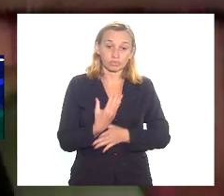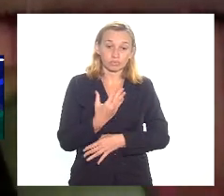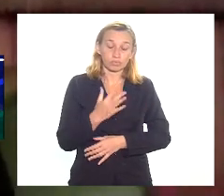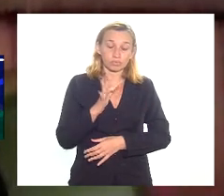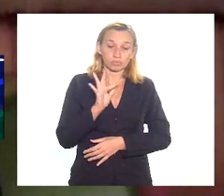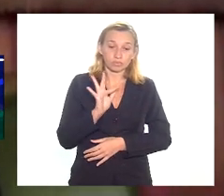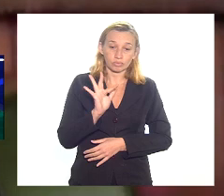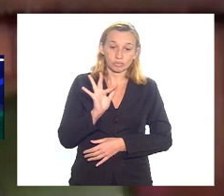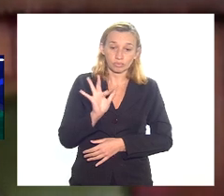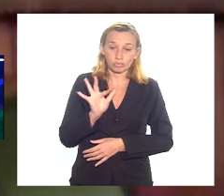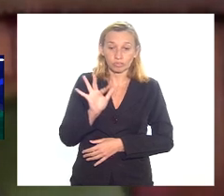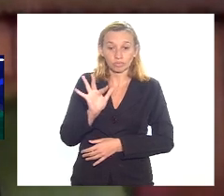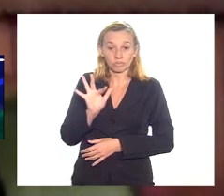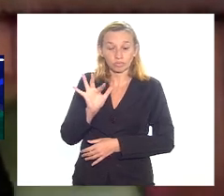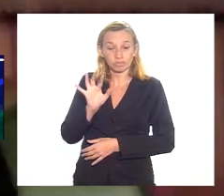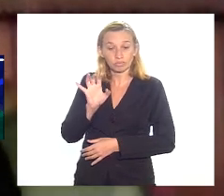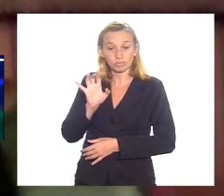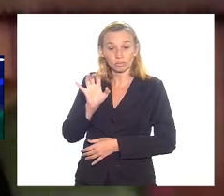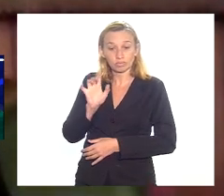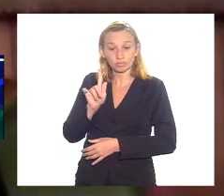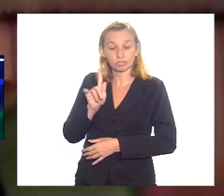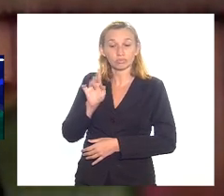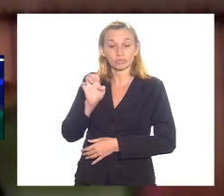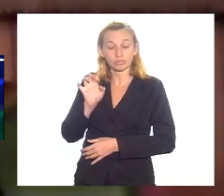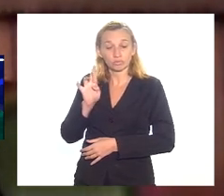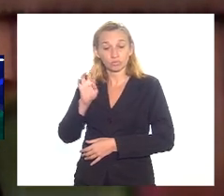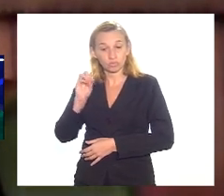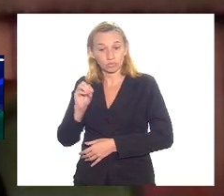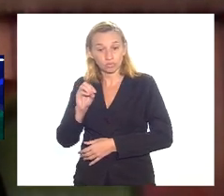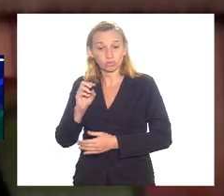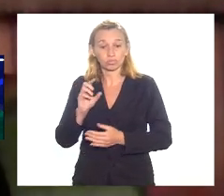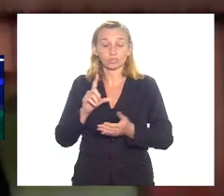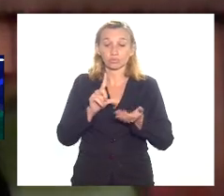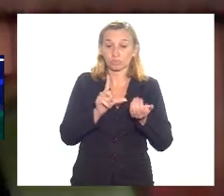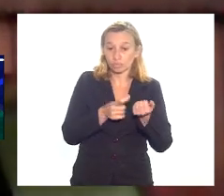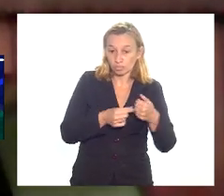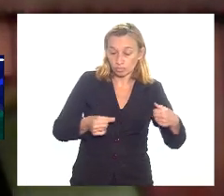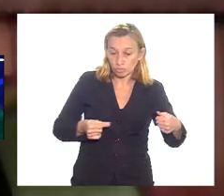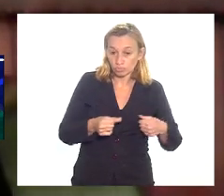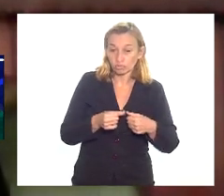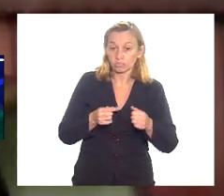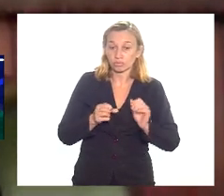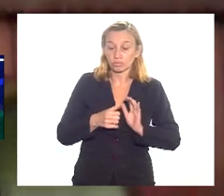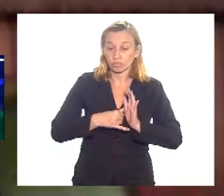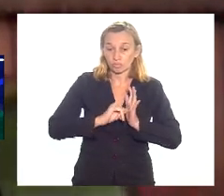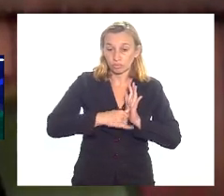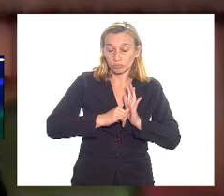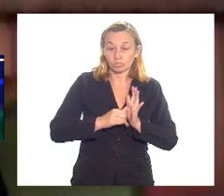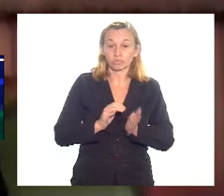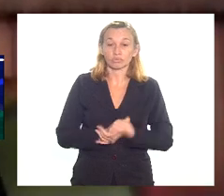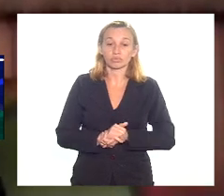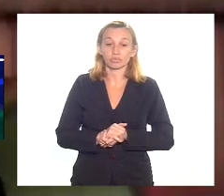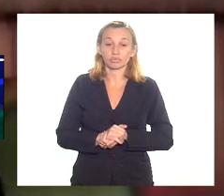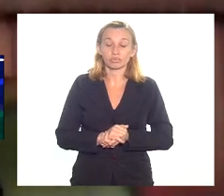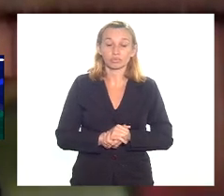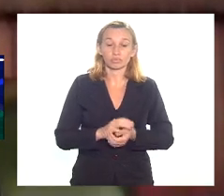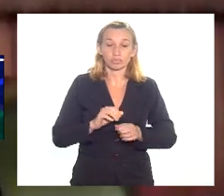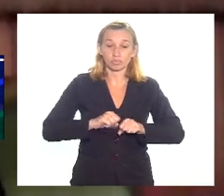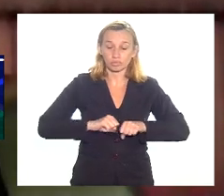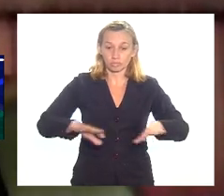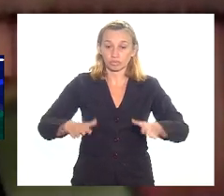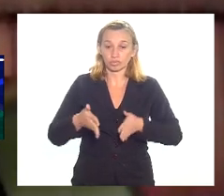Vargas e em artigo publicado na revista Gênero e Número, durante a pandemia, a principal ajuda para